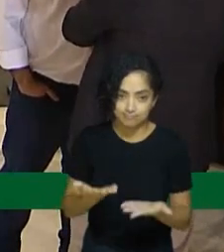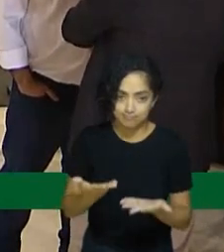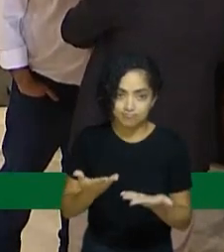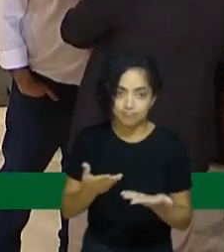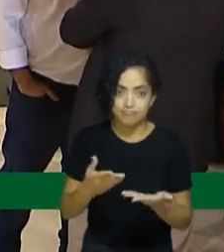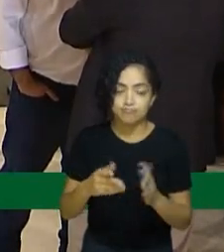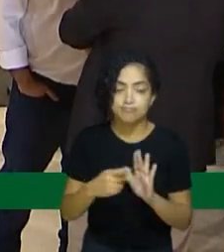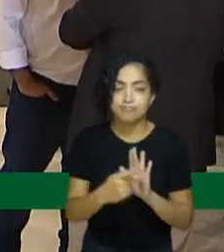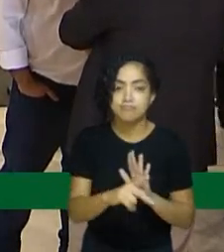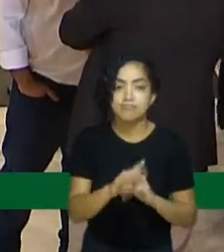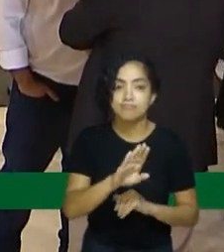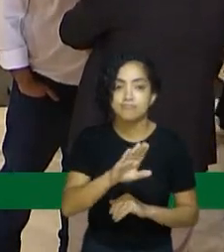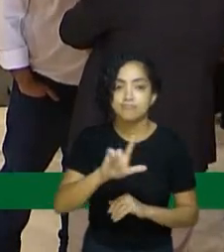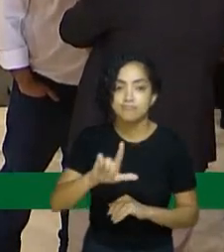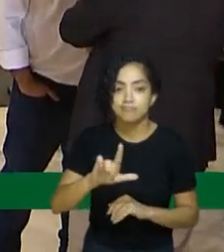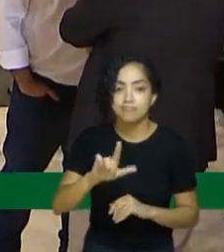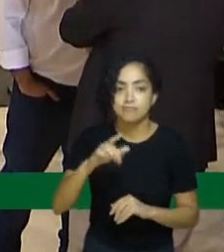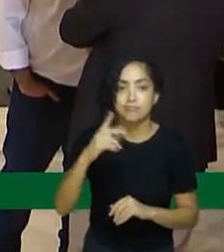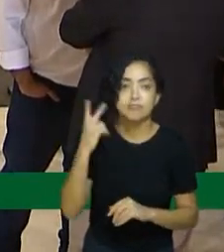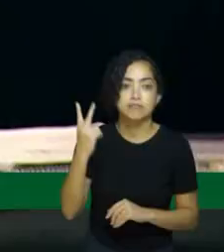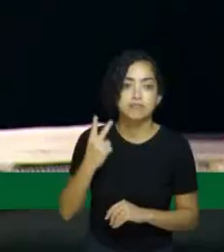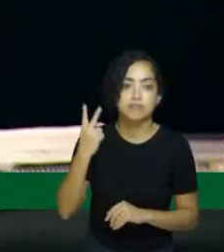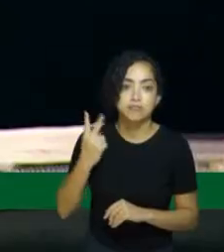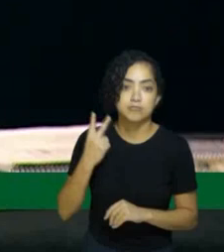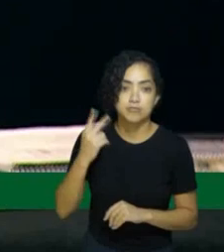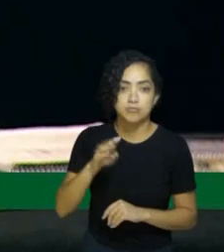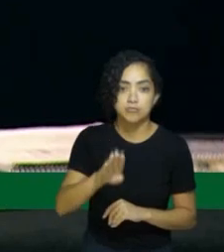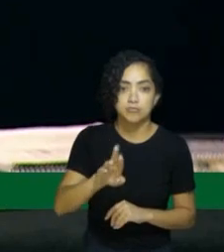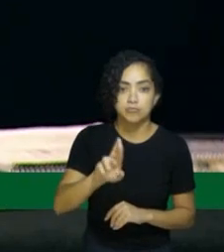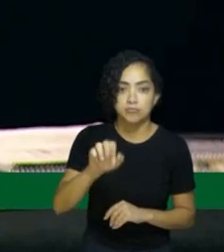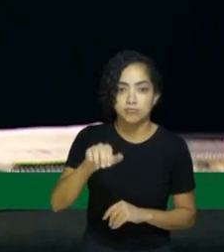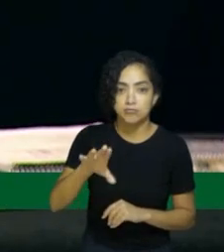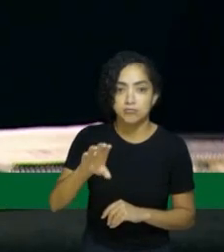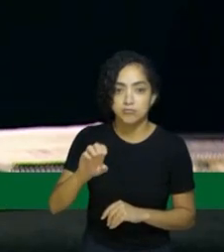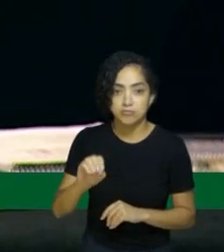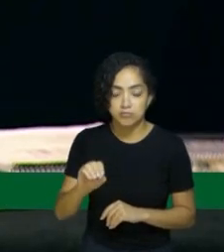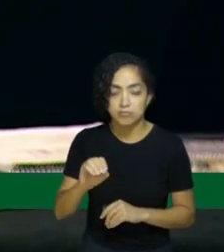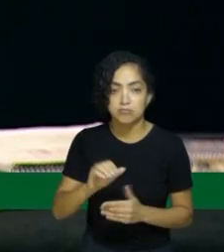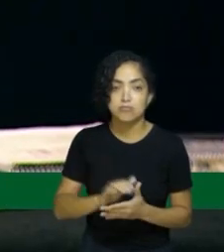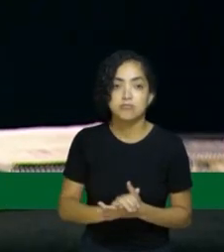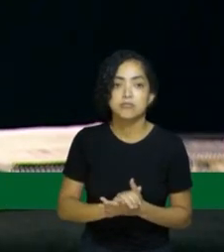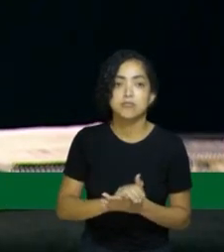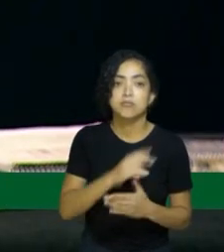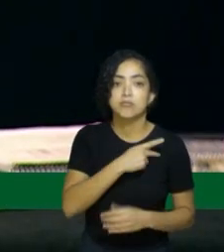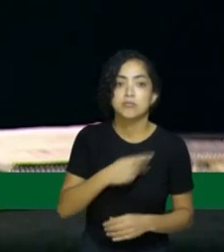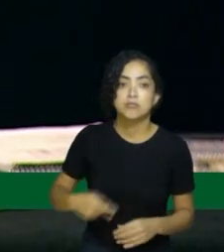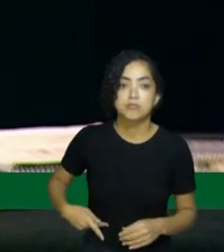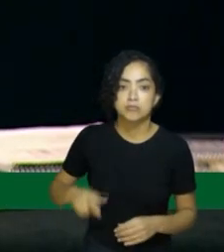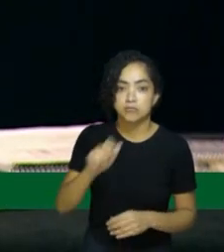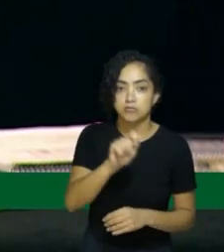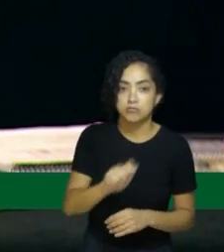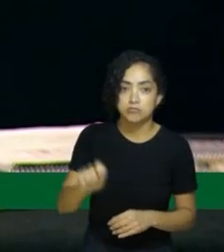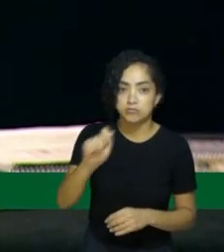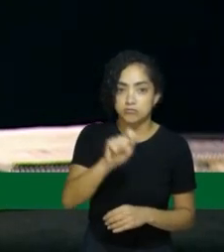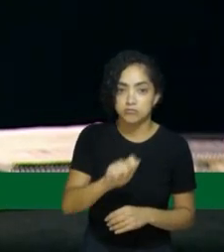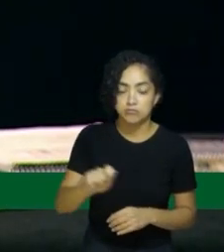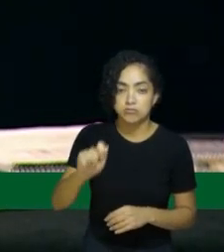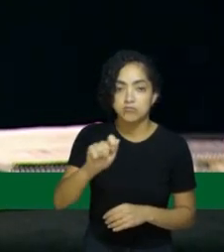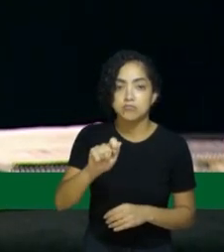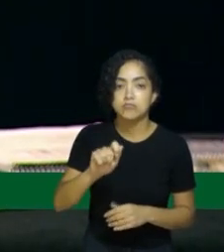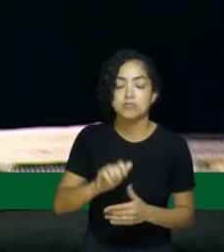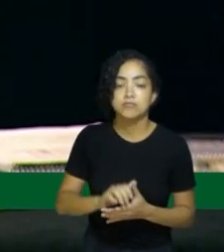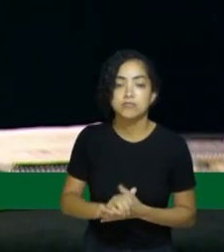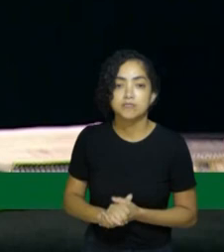prefeito vereador do município de Blumenau Bruno Cunha presidente da associação ONGs casa de Jairo do município de